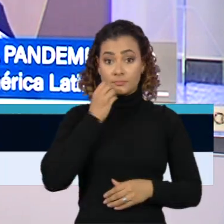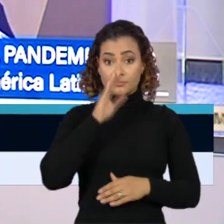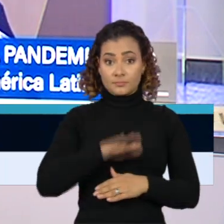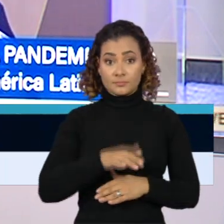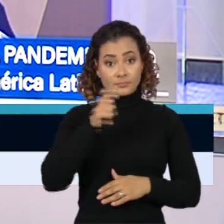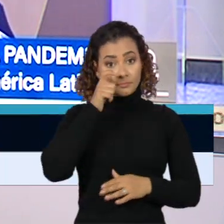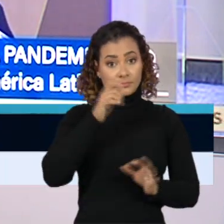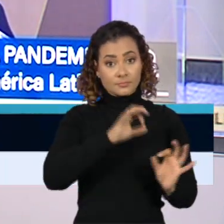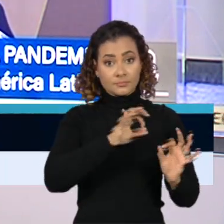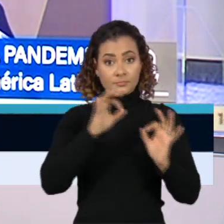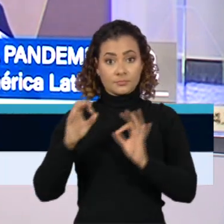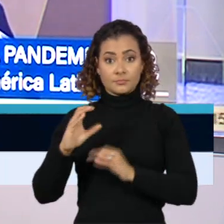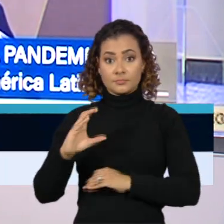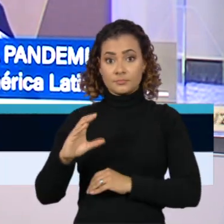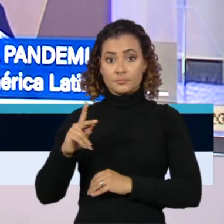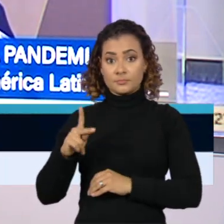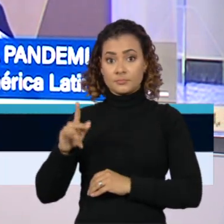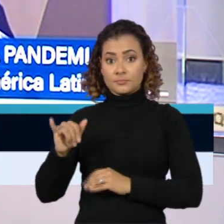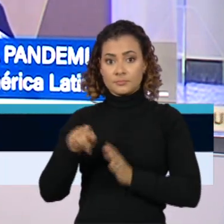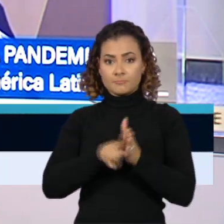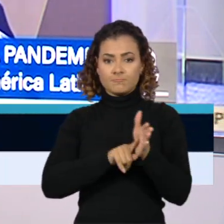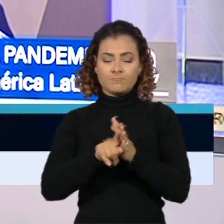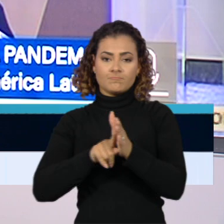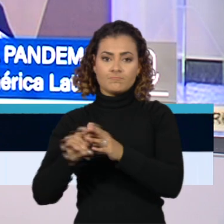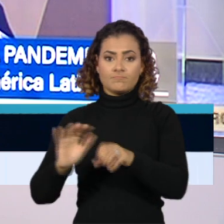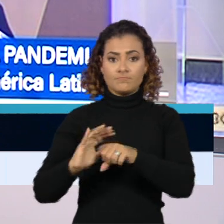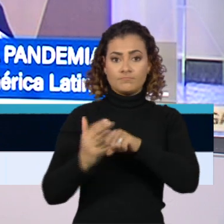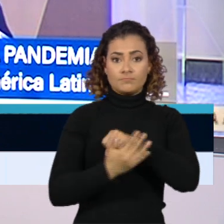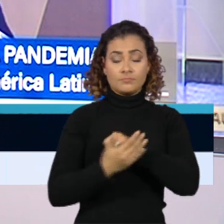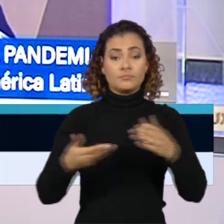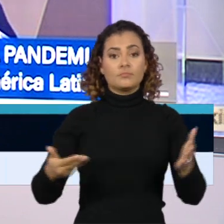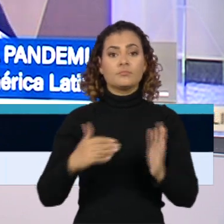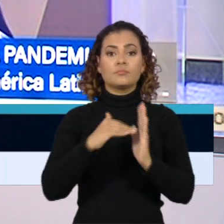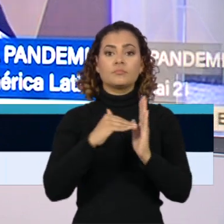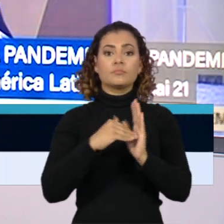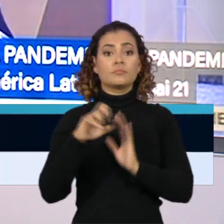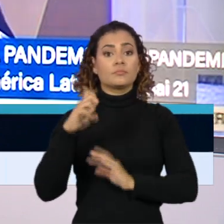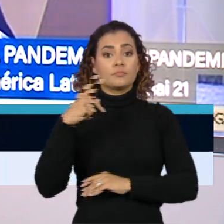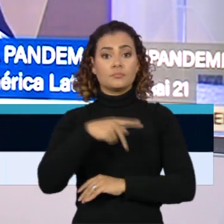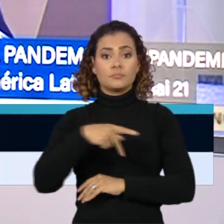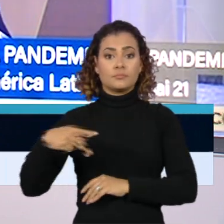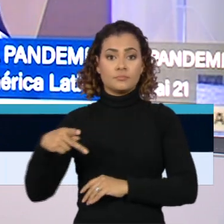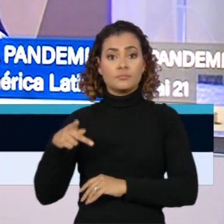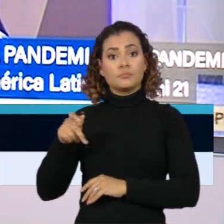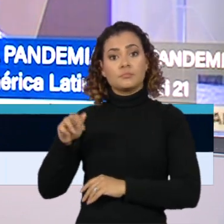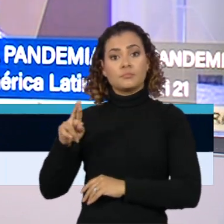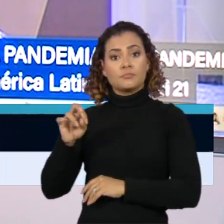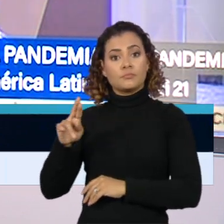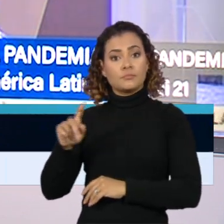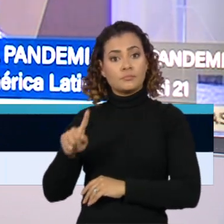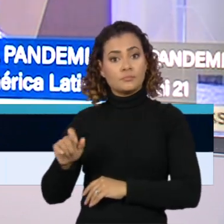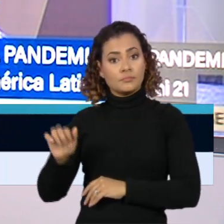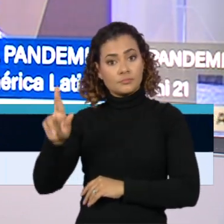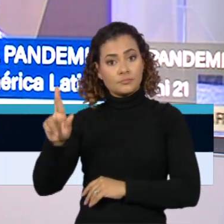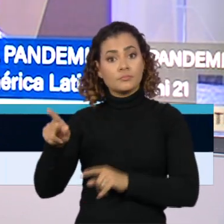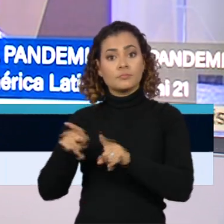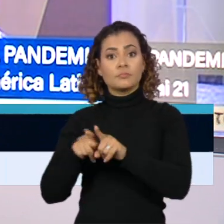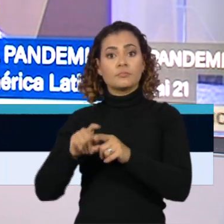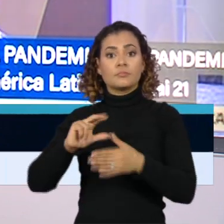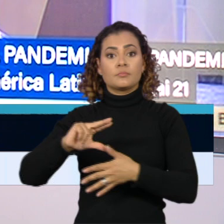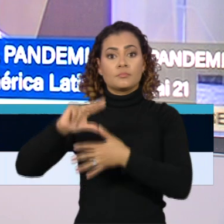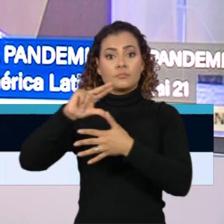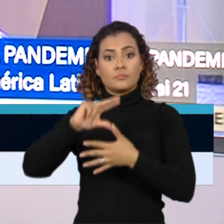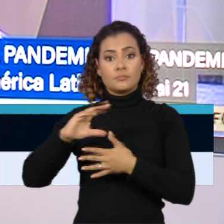Acompanhamos a CPI da pandemia no Senado, que hoje recebe o ex-presidente da Pfizer no Brasil e atual gerente da farmacêutica para a América